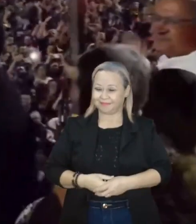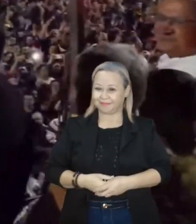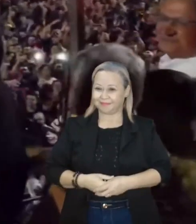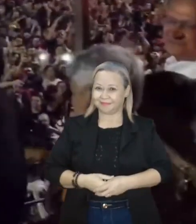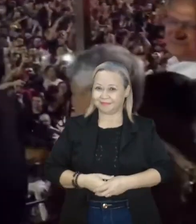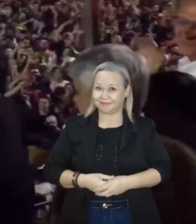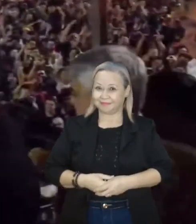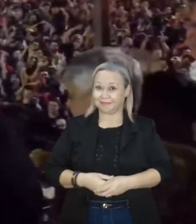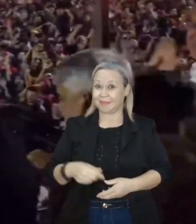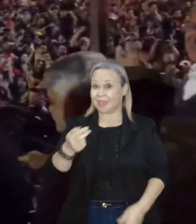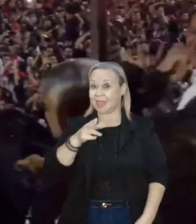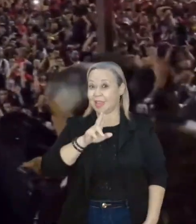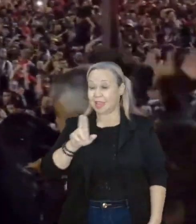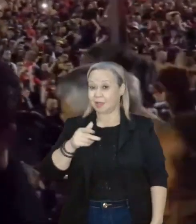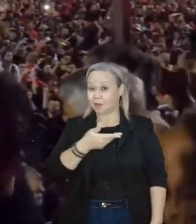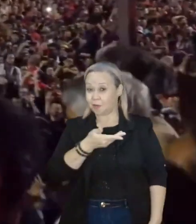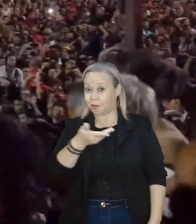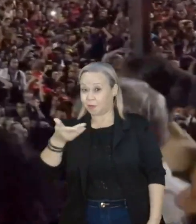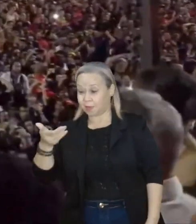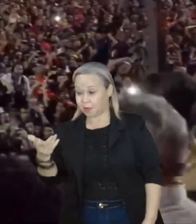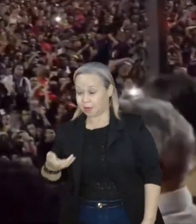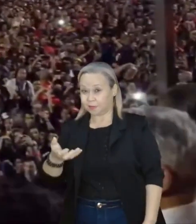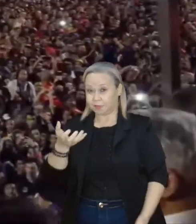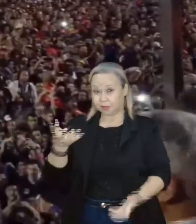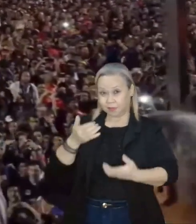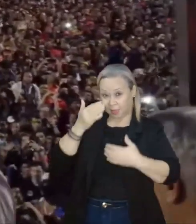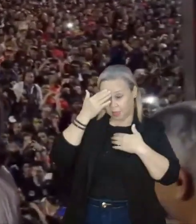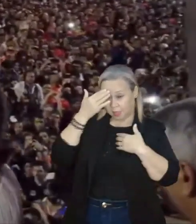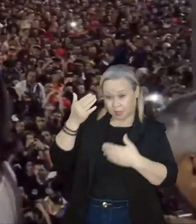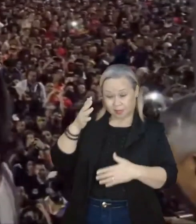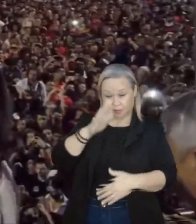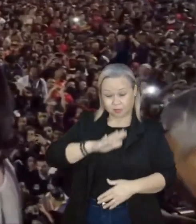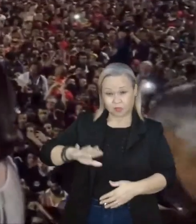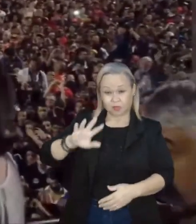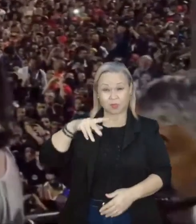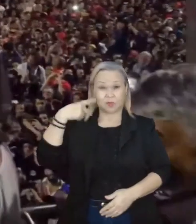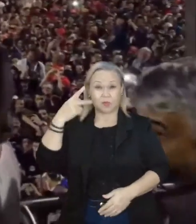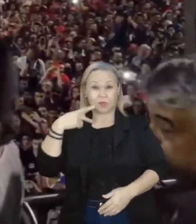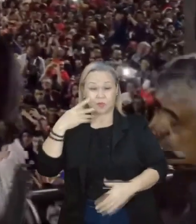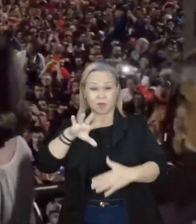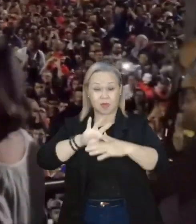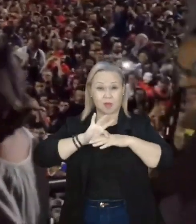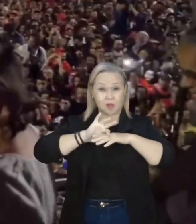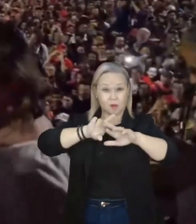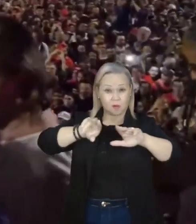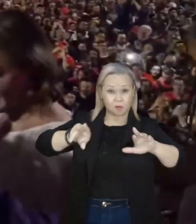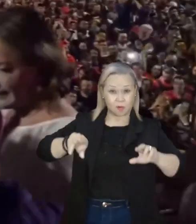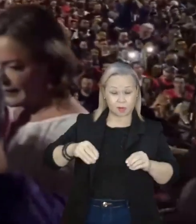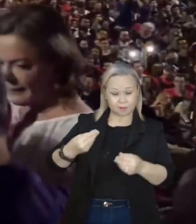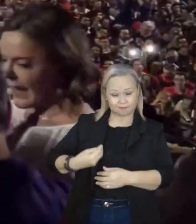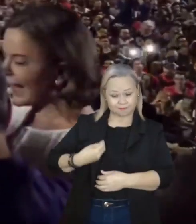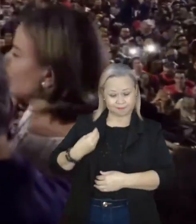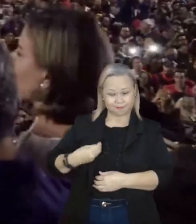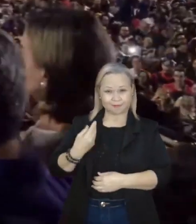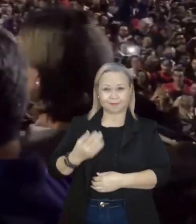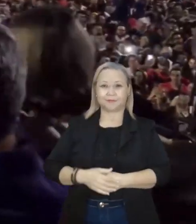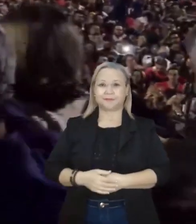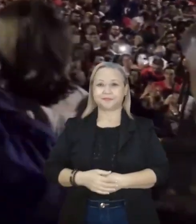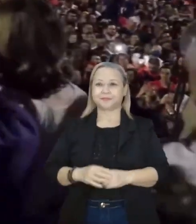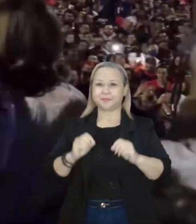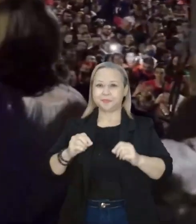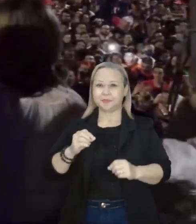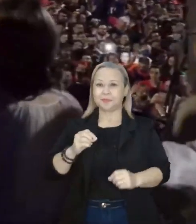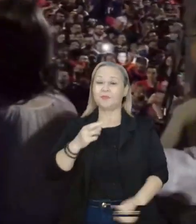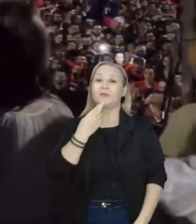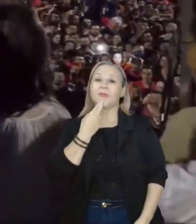E em nome deles eu quero agradecer a todos os parlamentares, todas as lideranças que estão aqui. Está aqui o Randolph,